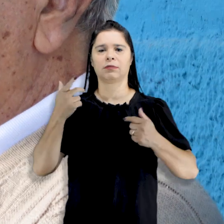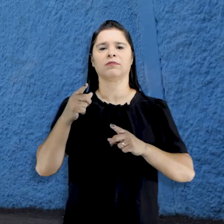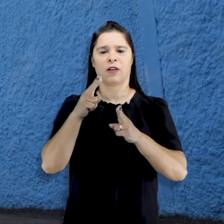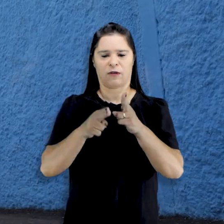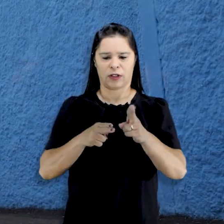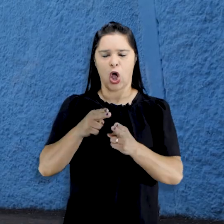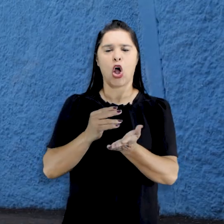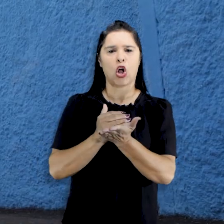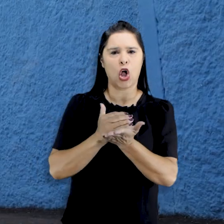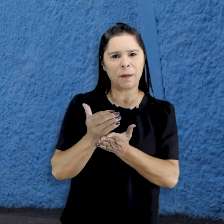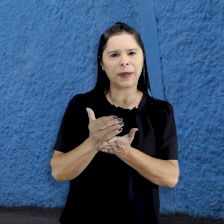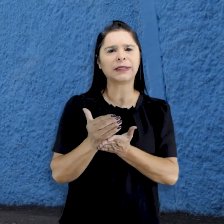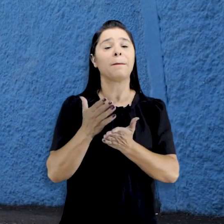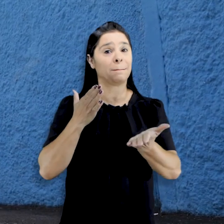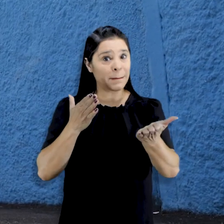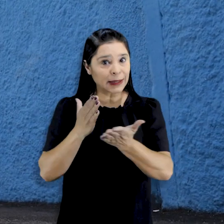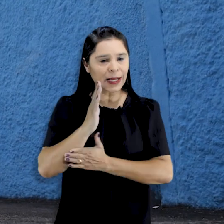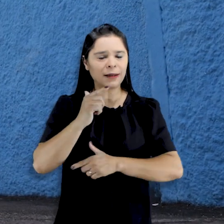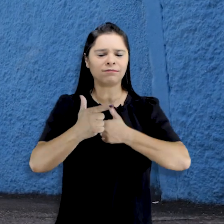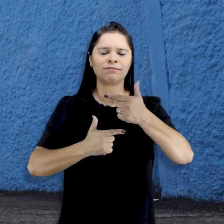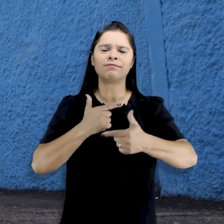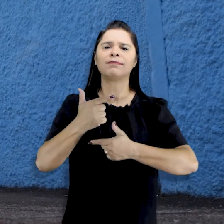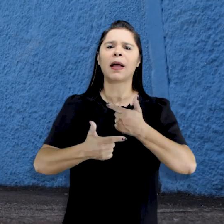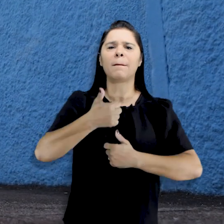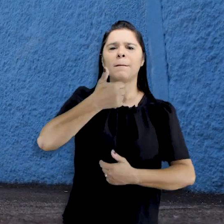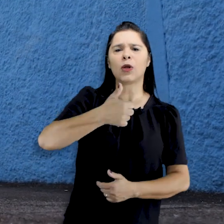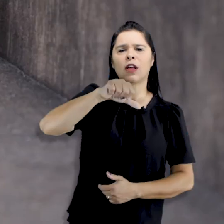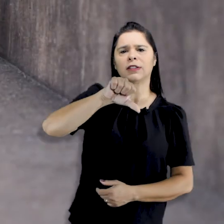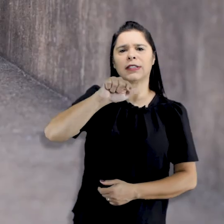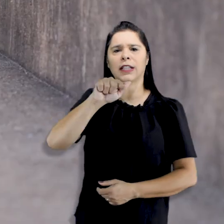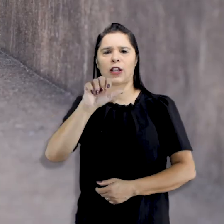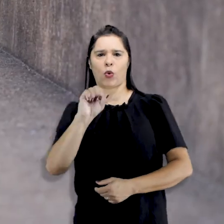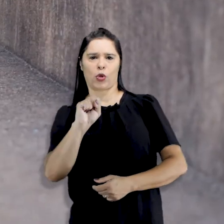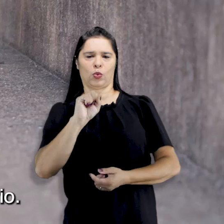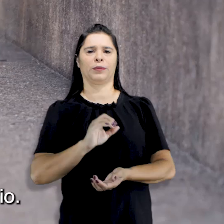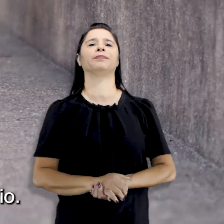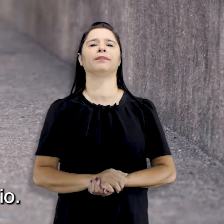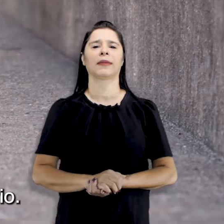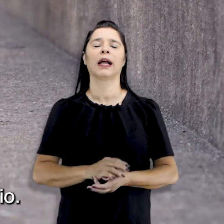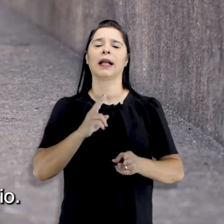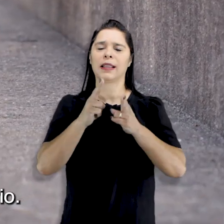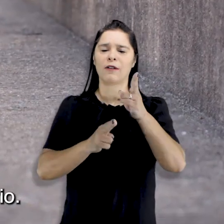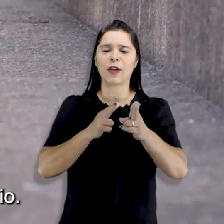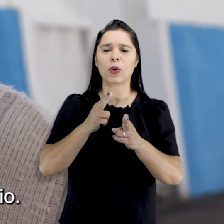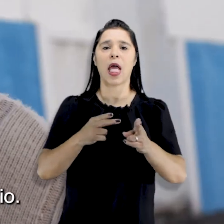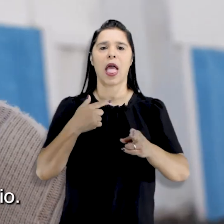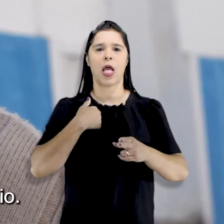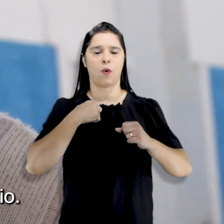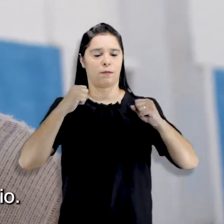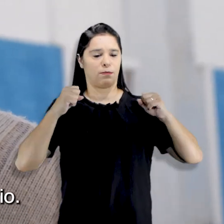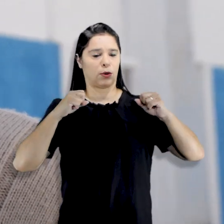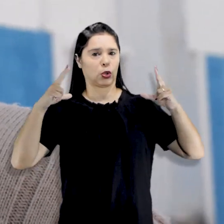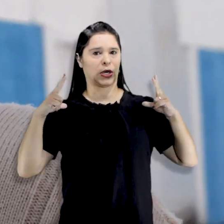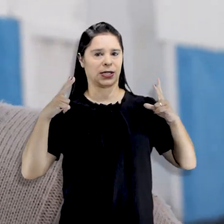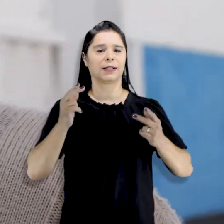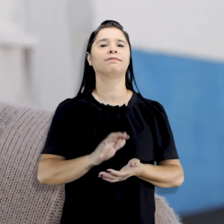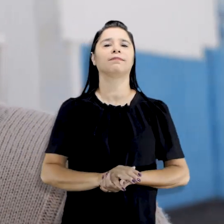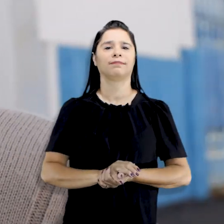concurso, comecei a trabalhar em 1978 na ferrovia como motorista